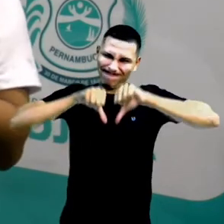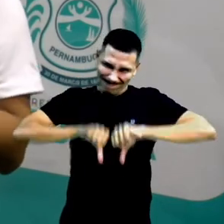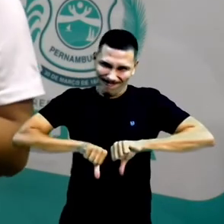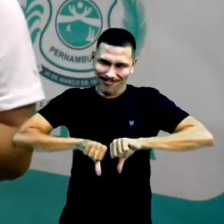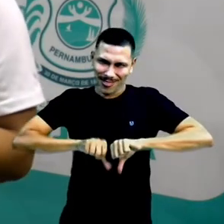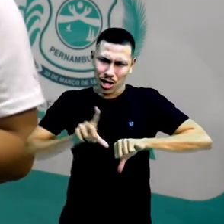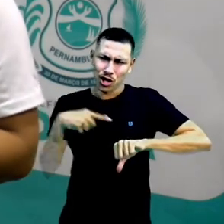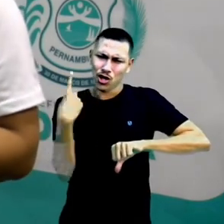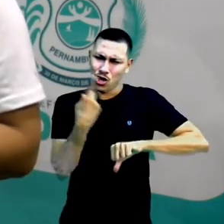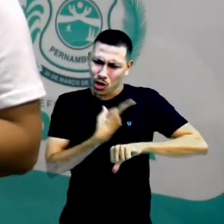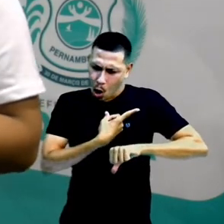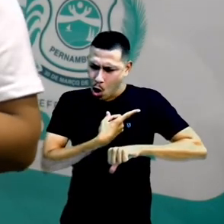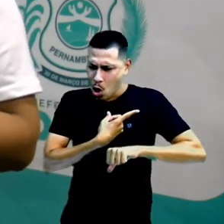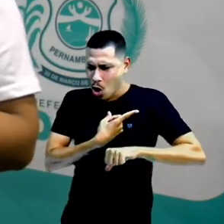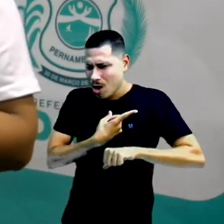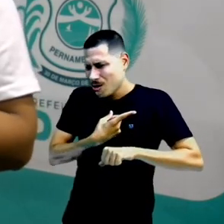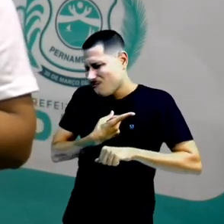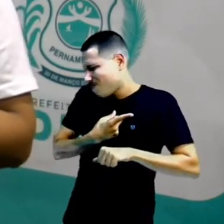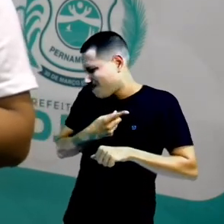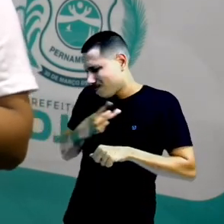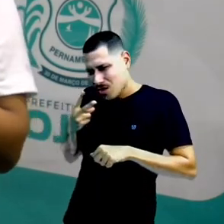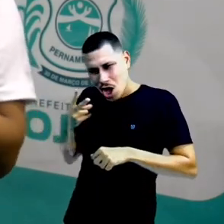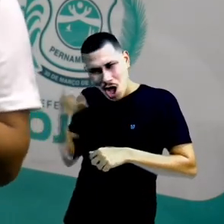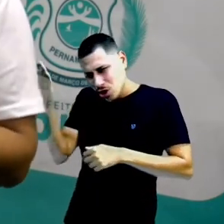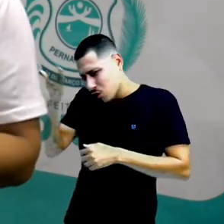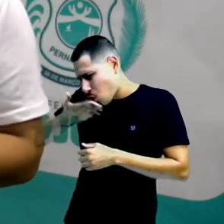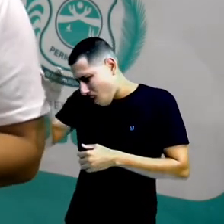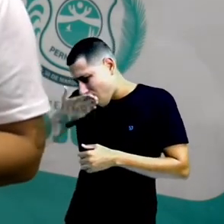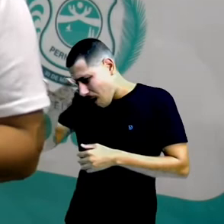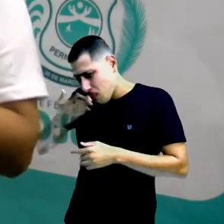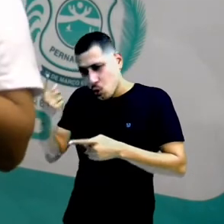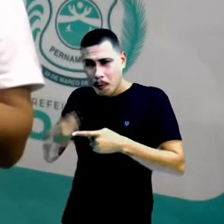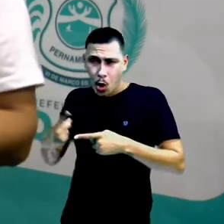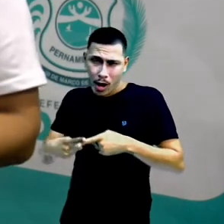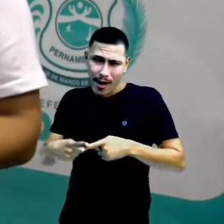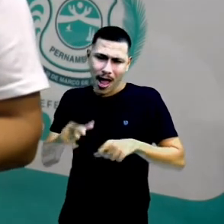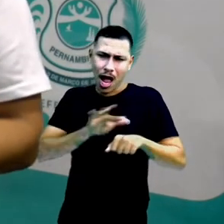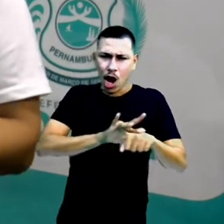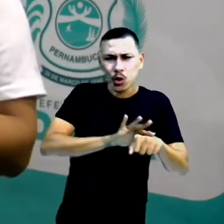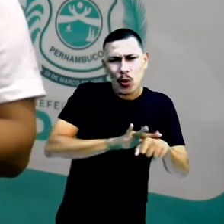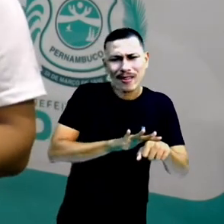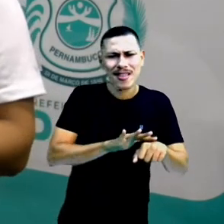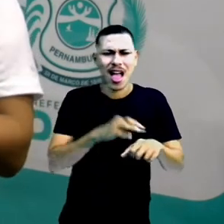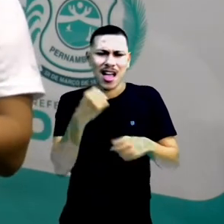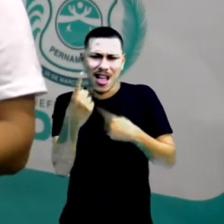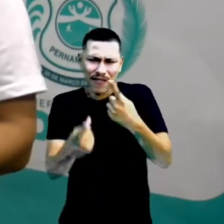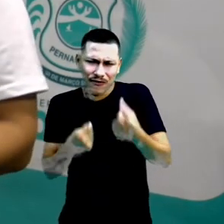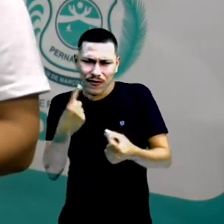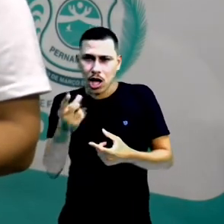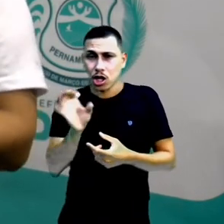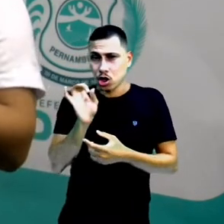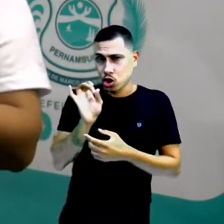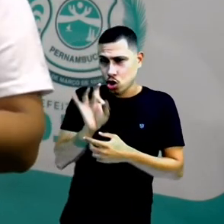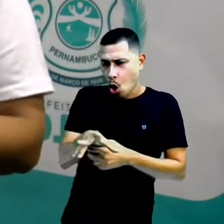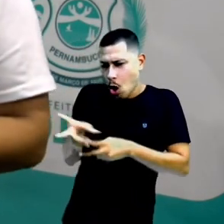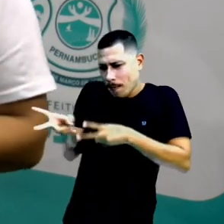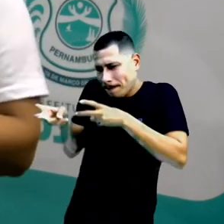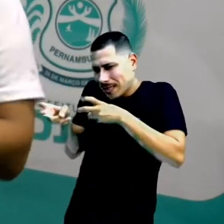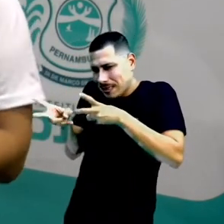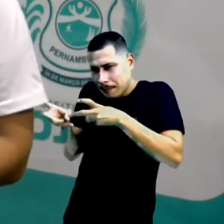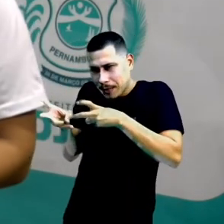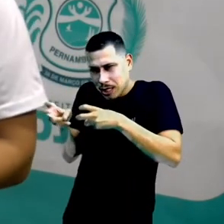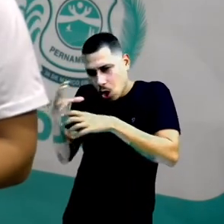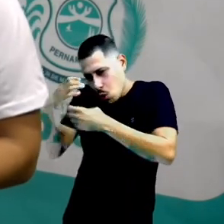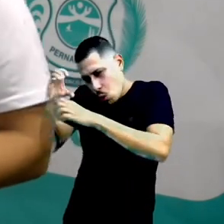muitas vezes de que não visualiza essa problemática porque essas doenças muitas vezes só são identificadas por